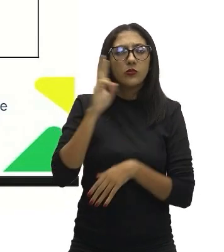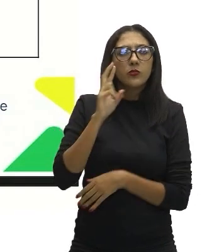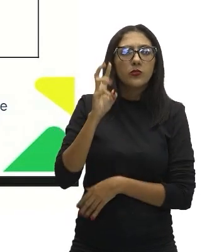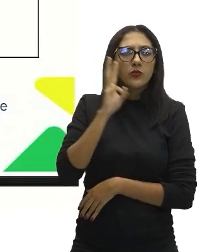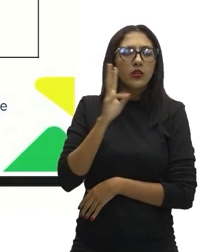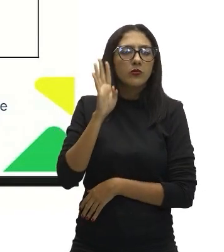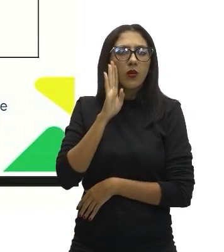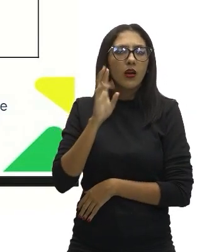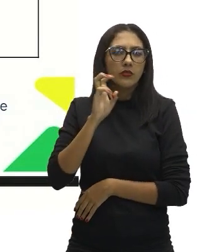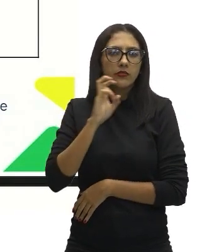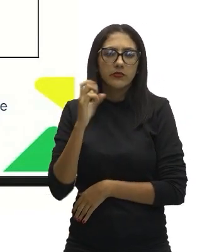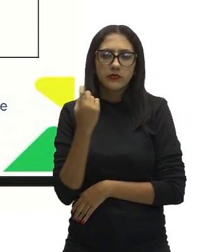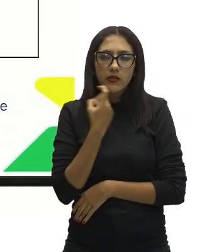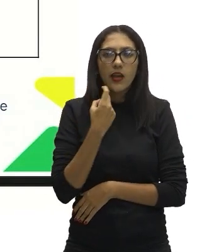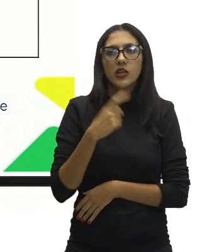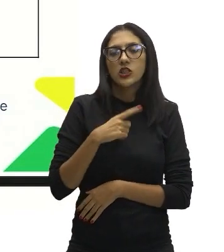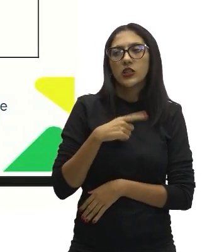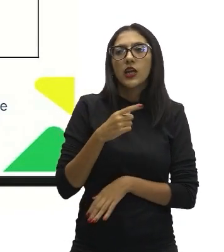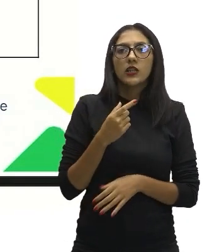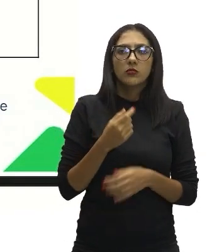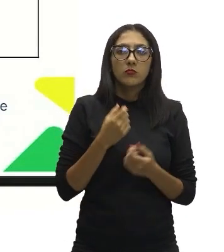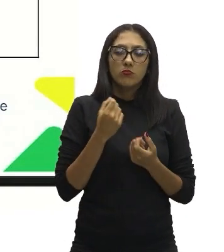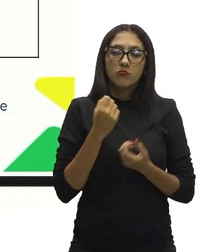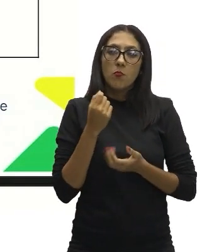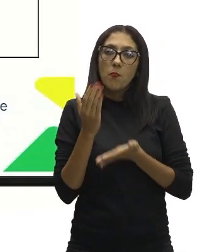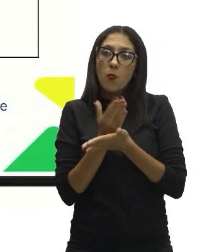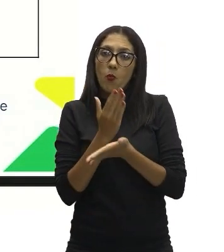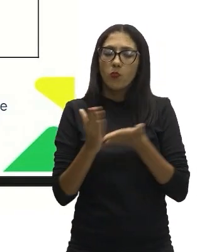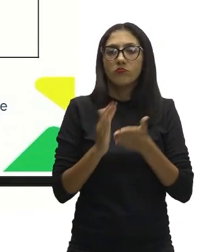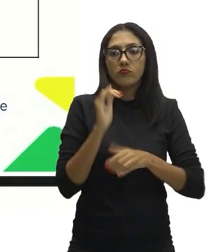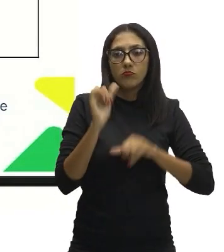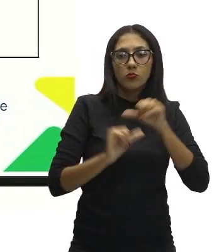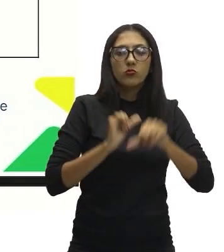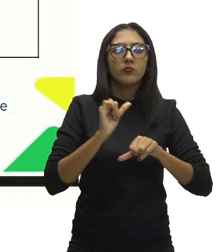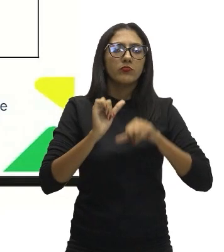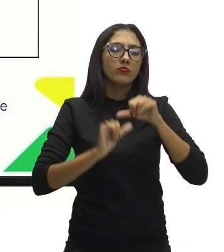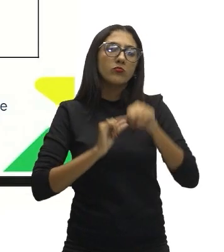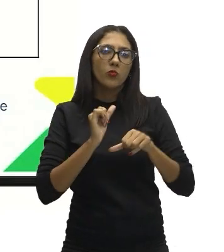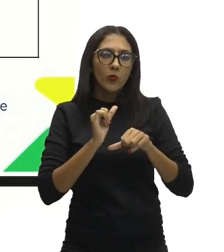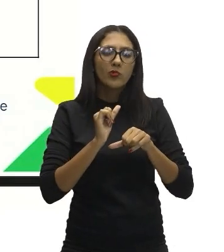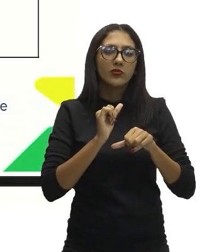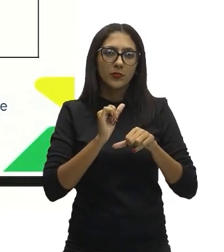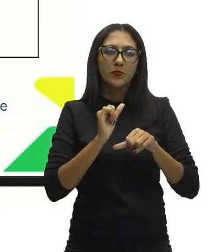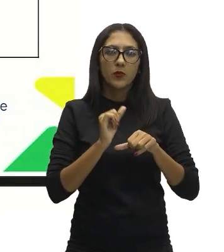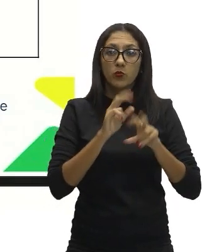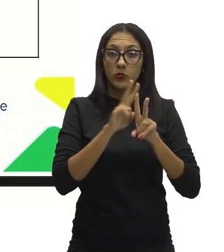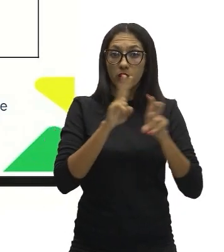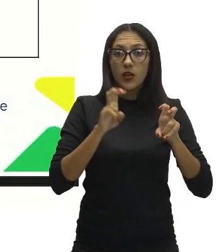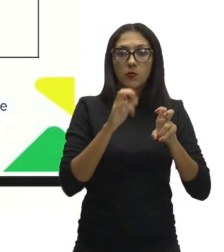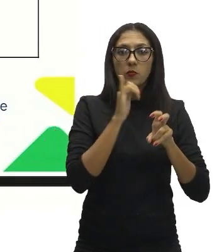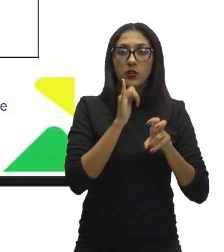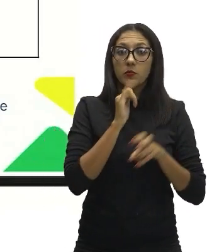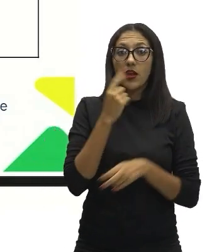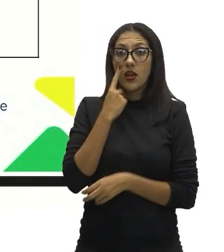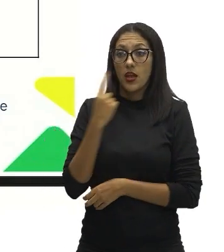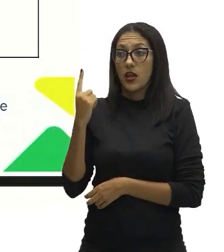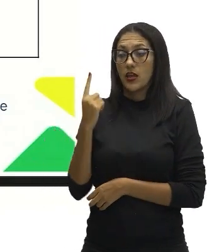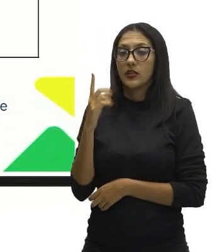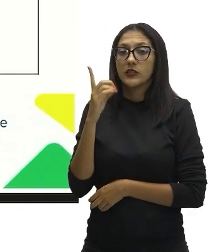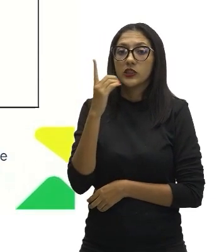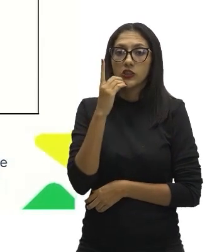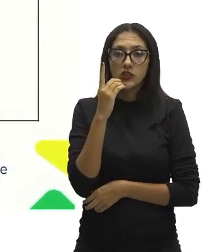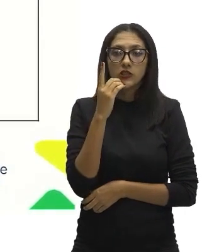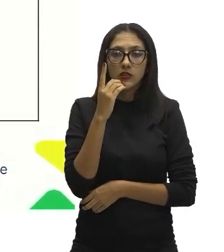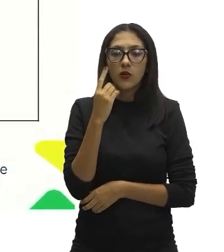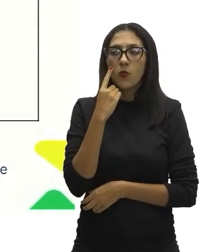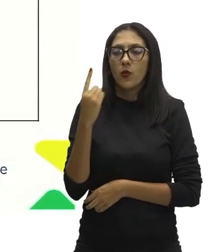diversificada que vai ser trabalhada, não é? Então, por exemplo, nesse dia específico aí, é atividade complementar. Aqui onde está marcado,